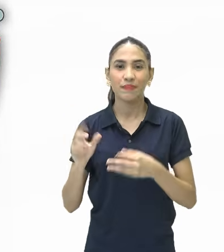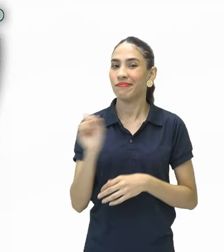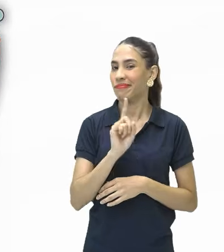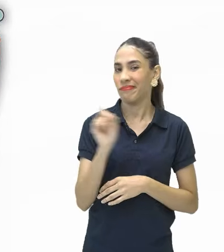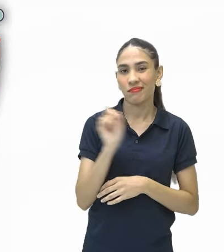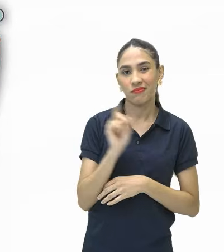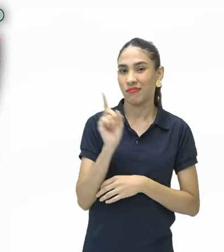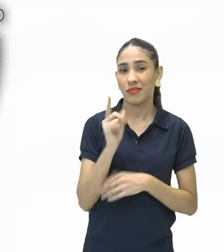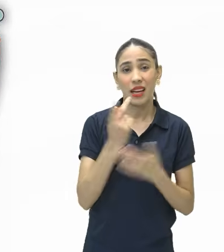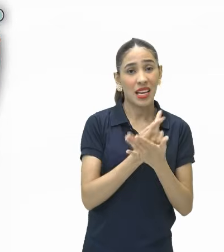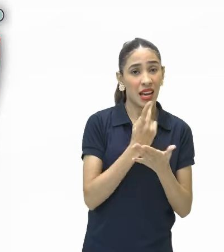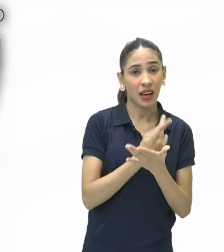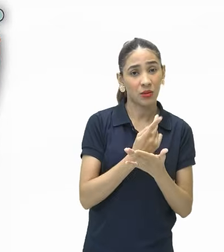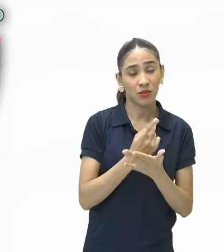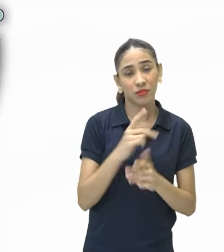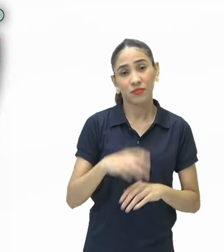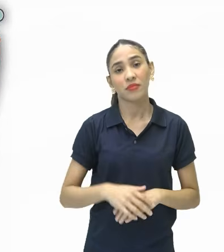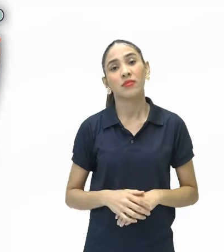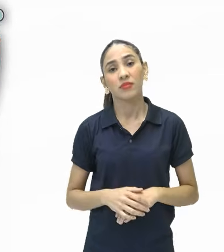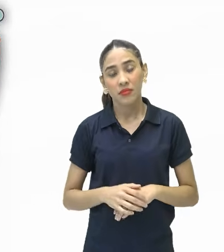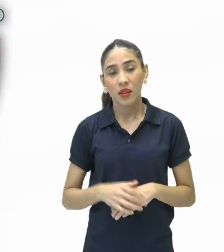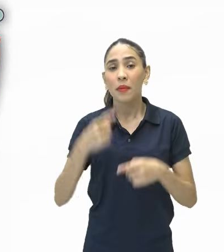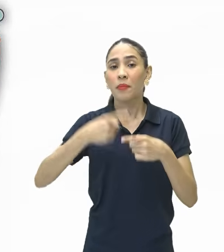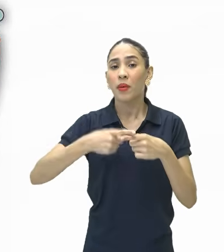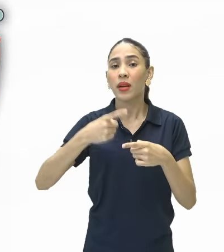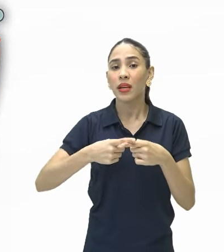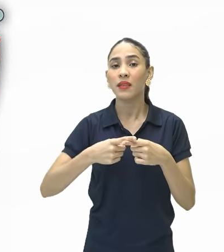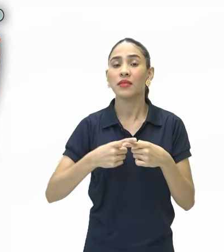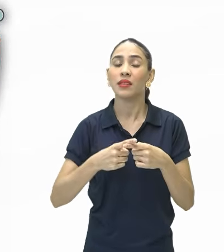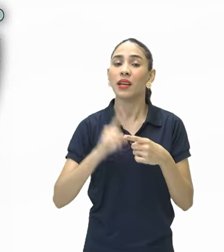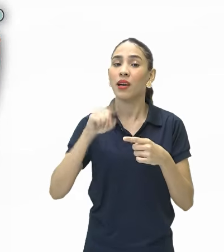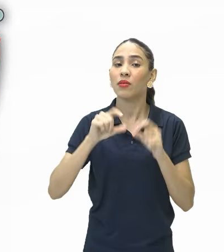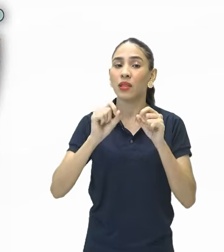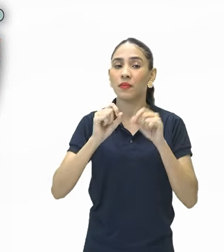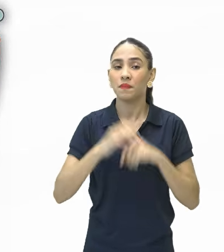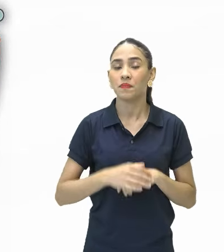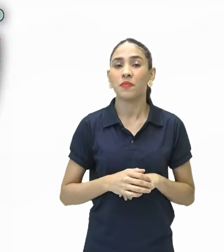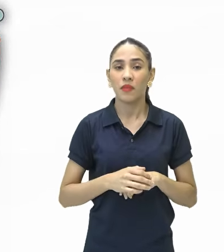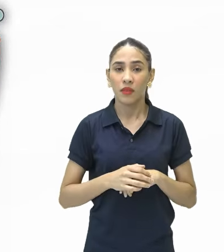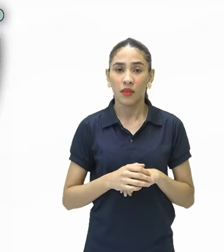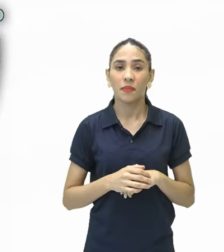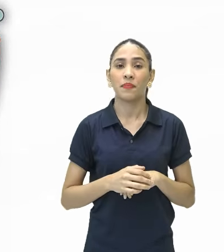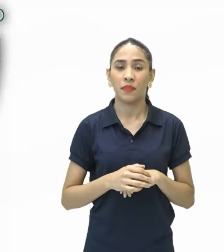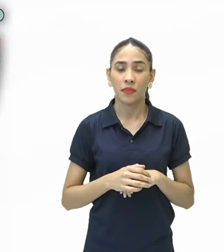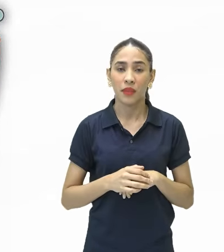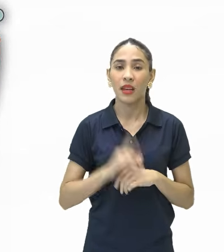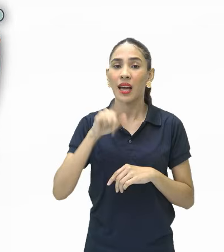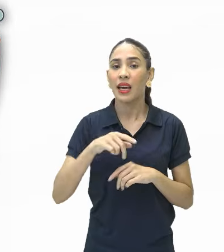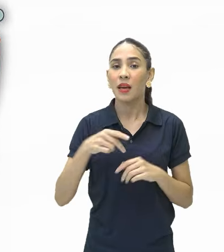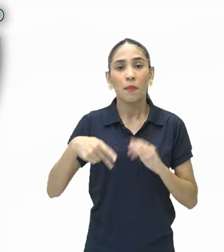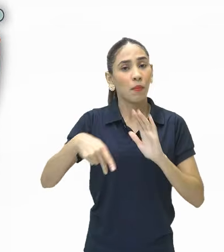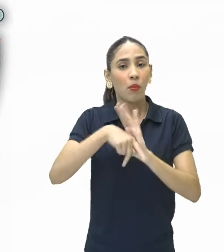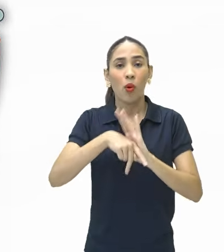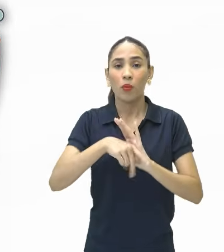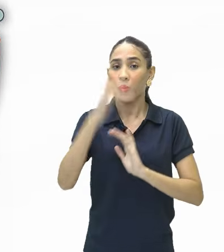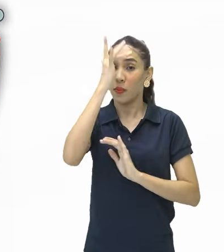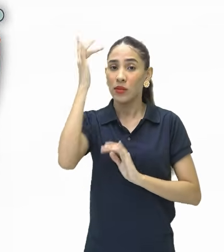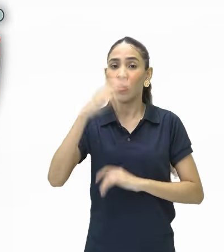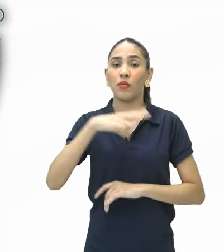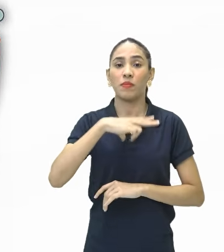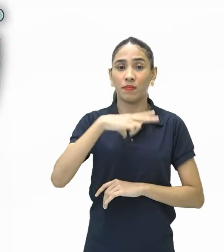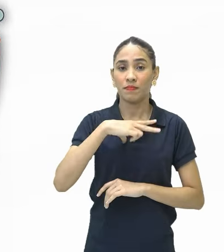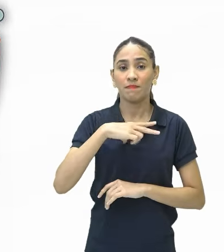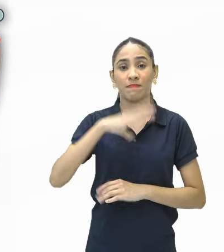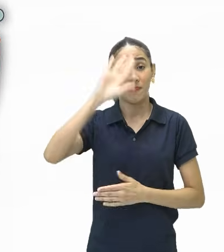nem plenamente errado, né? Porque justamente é algo subjetivo.